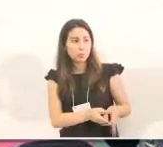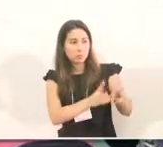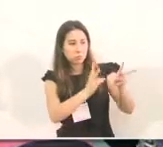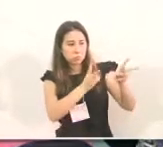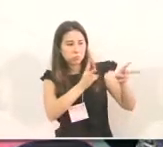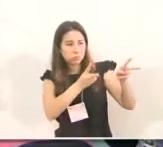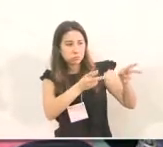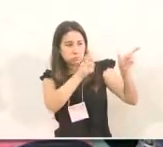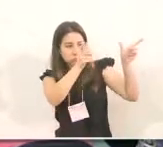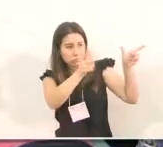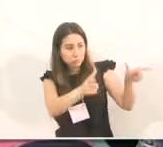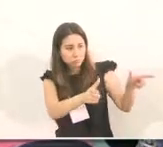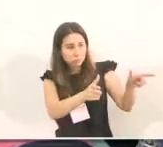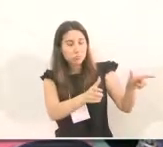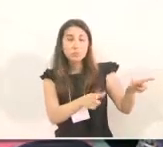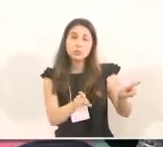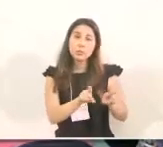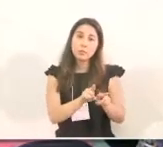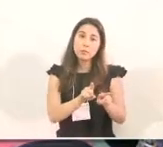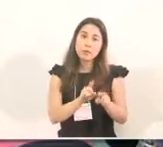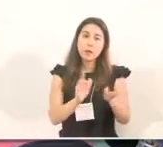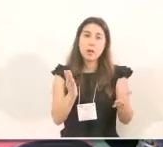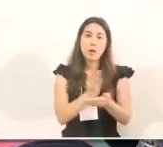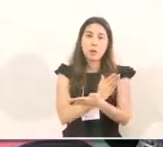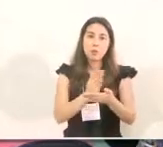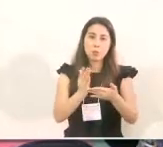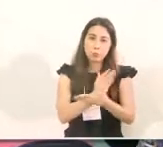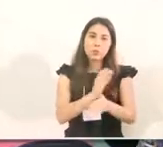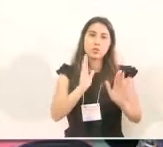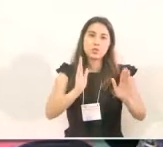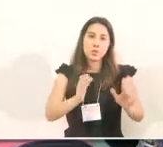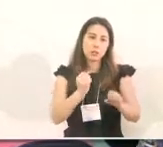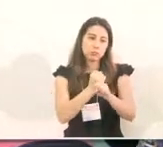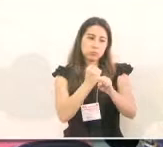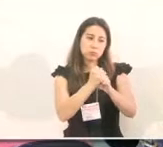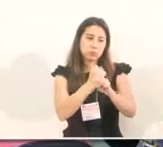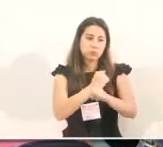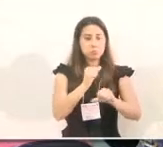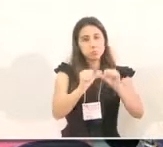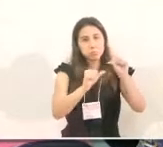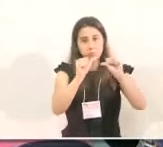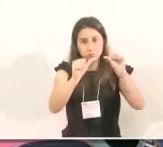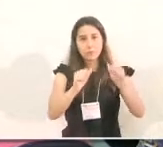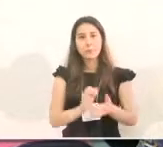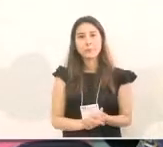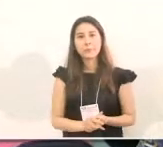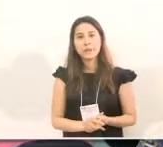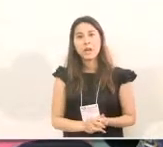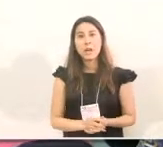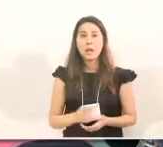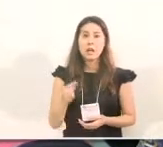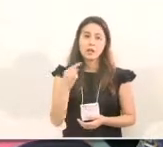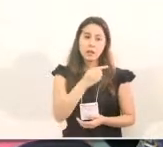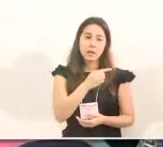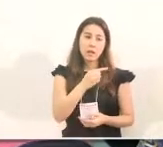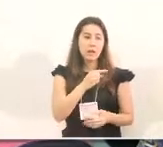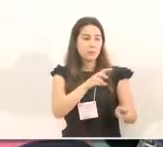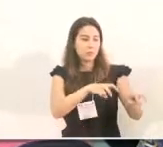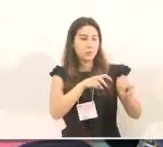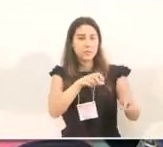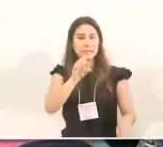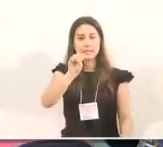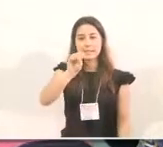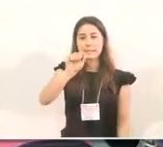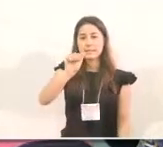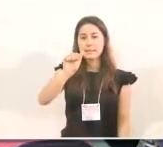recebeu muitos imigrantes é a fazenda santa helena que é a que recebeu o maior número é